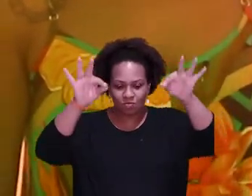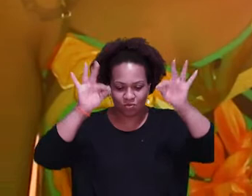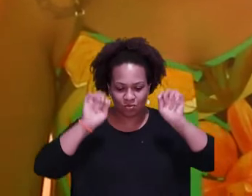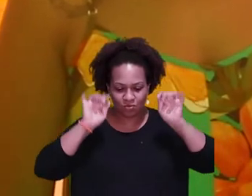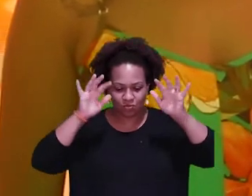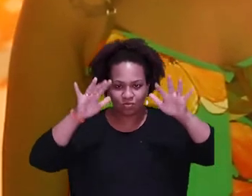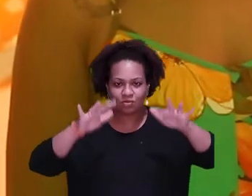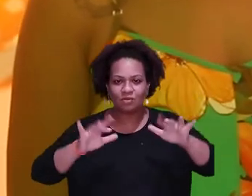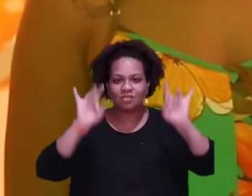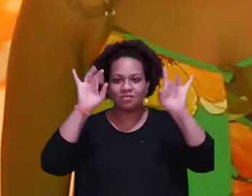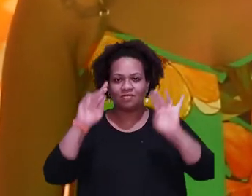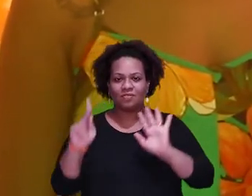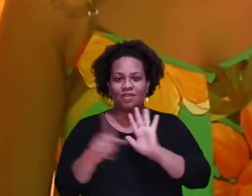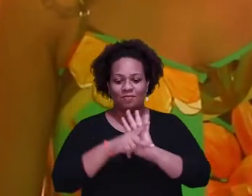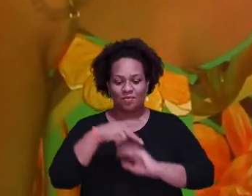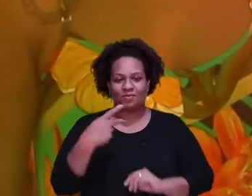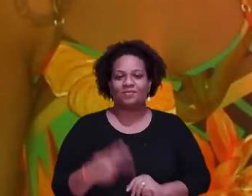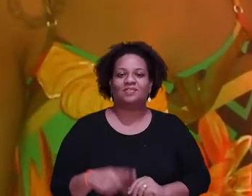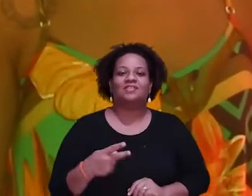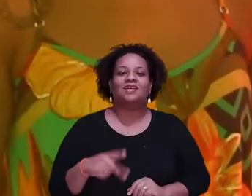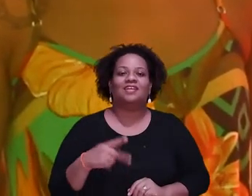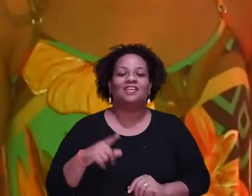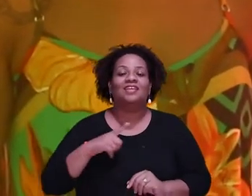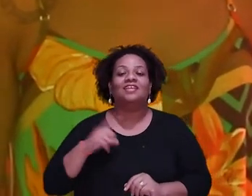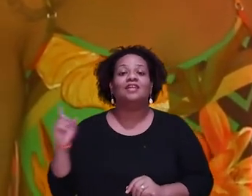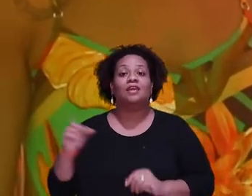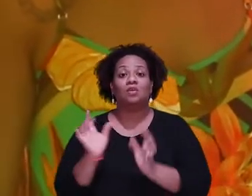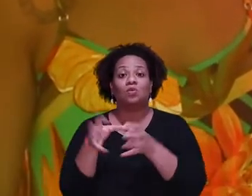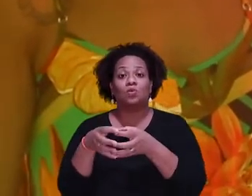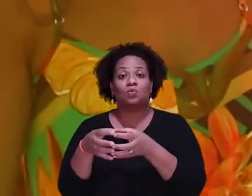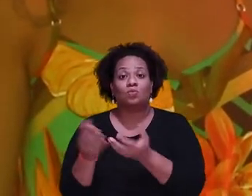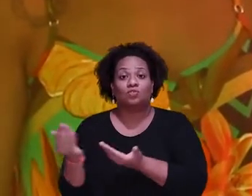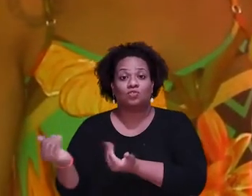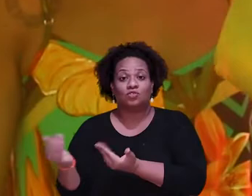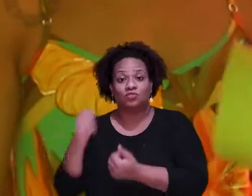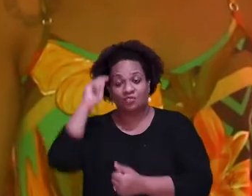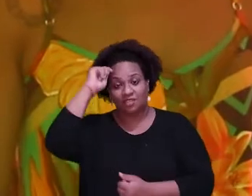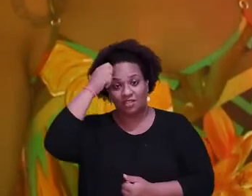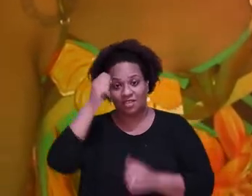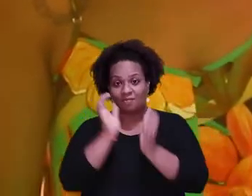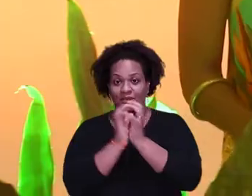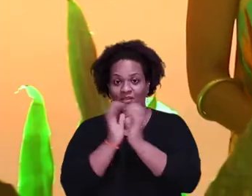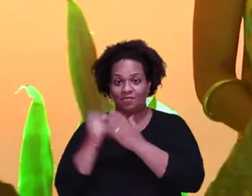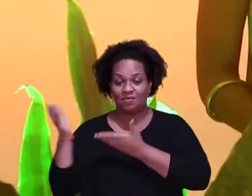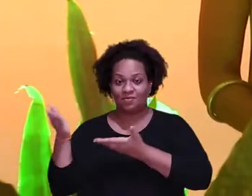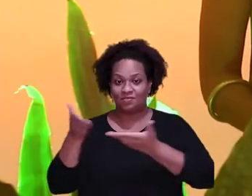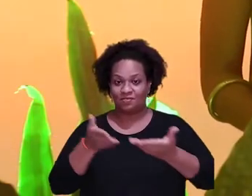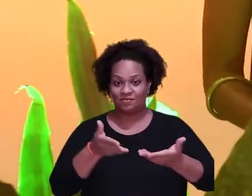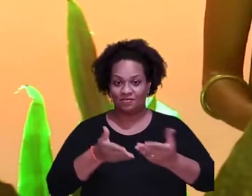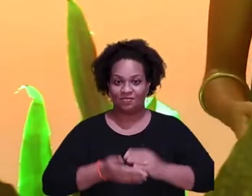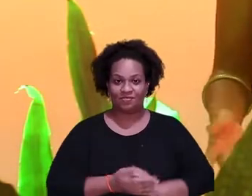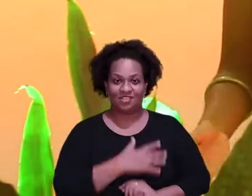Sagrada é Pérola da casa é filho do Iraci açúcar e uma força é formado pela Juventude Negra e teria de Pernambuco com